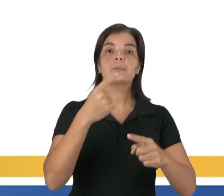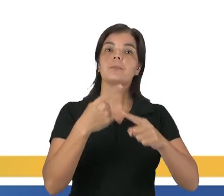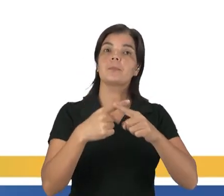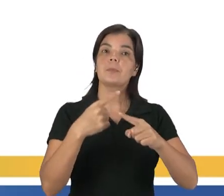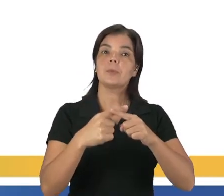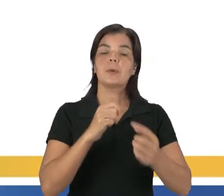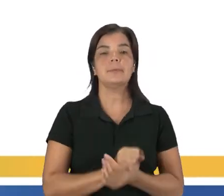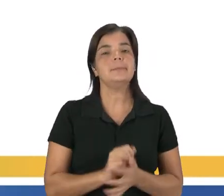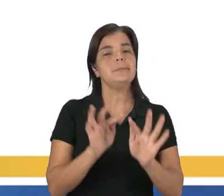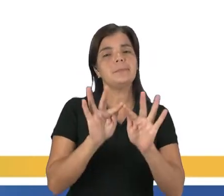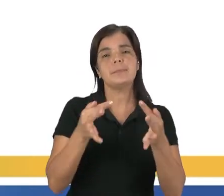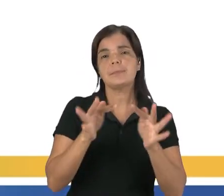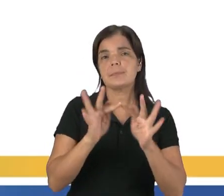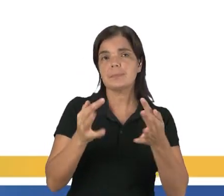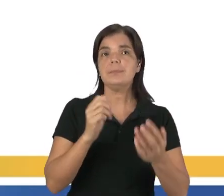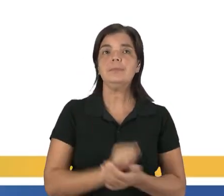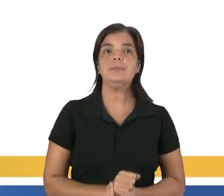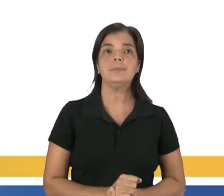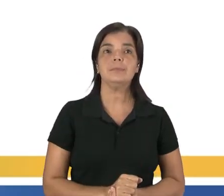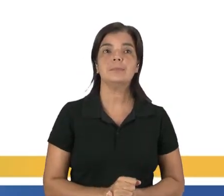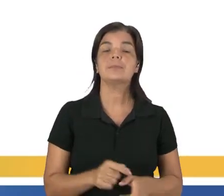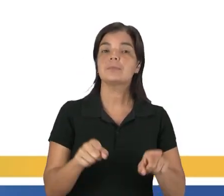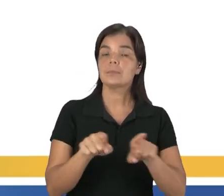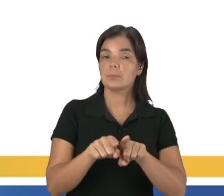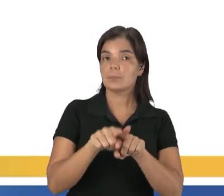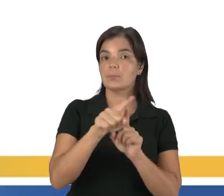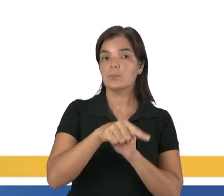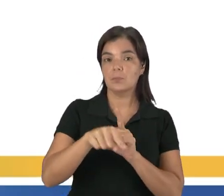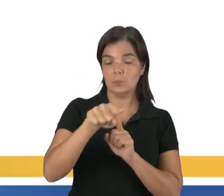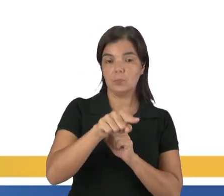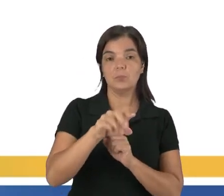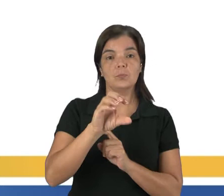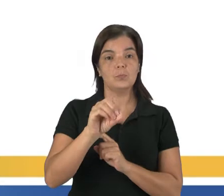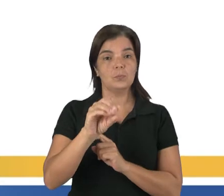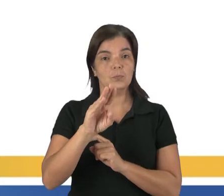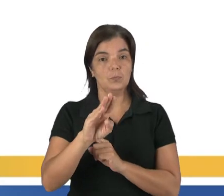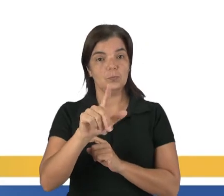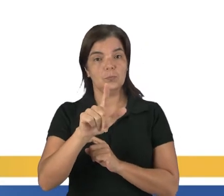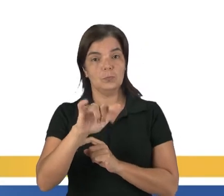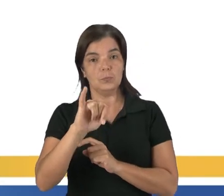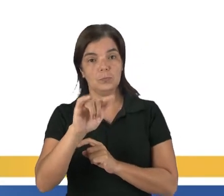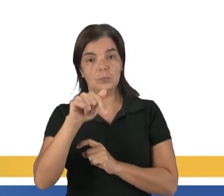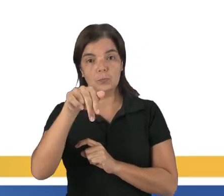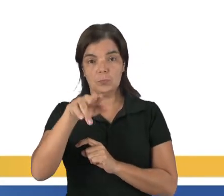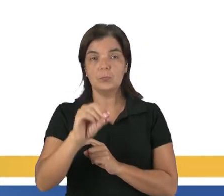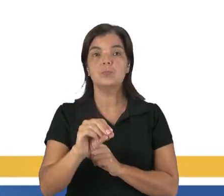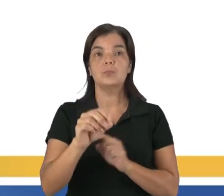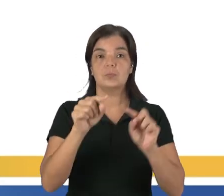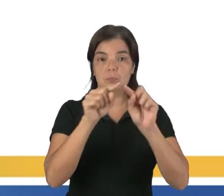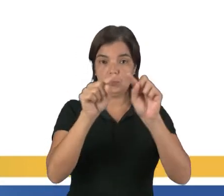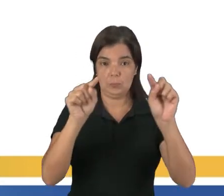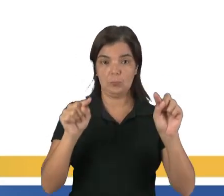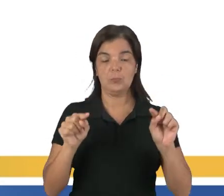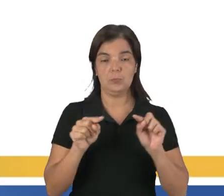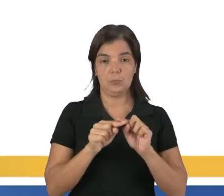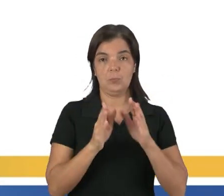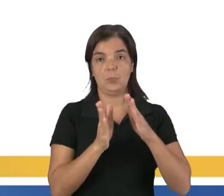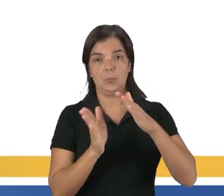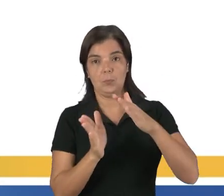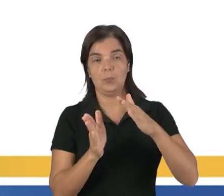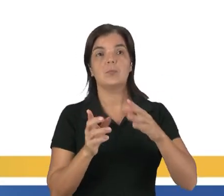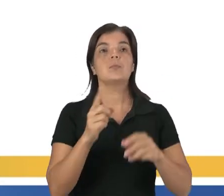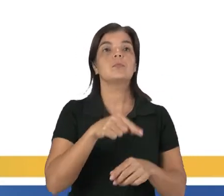multiplicar. Bem simples. Então, esse paralelogramo que é oblíquo, ou seja, que ele é inclinado, tipo um retângulo torto, entre